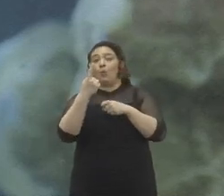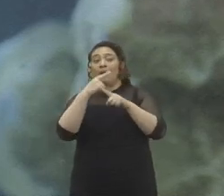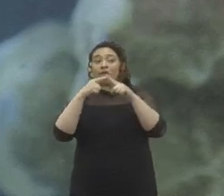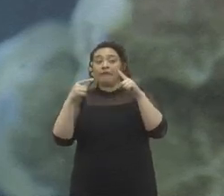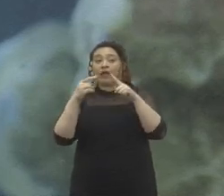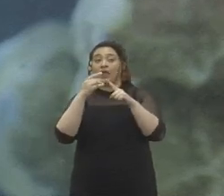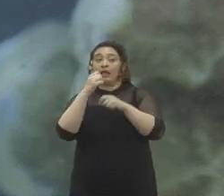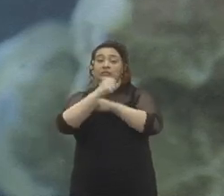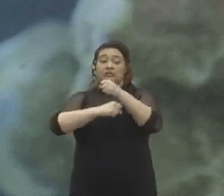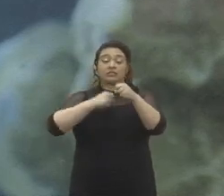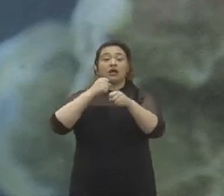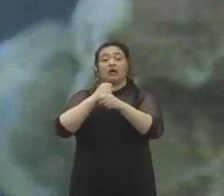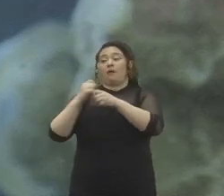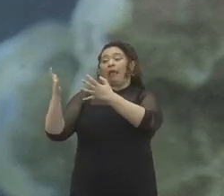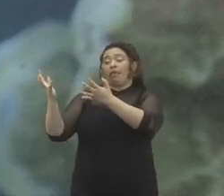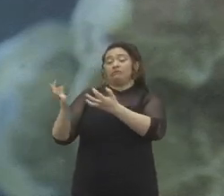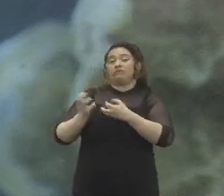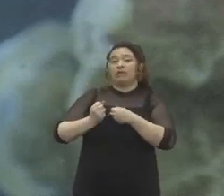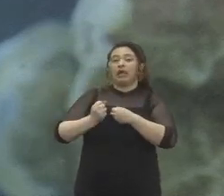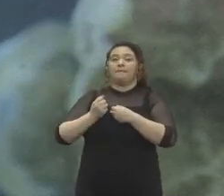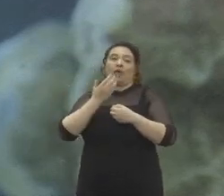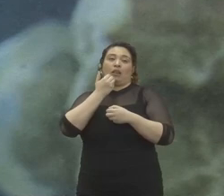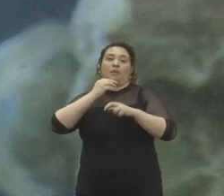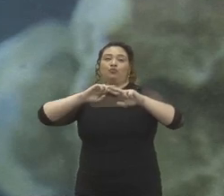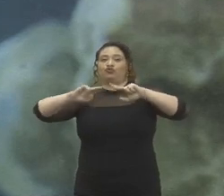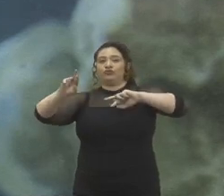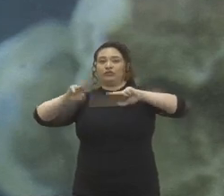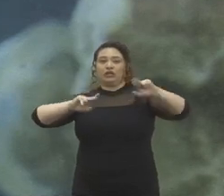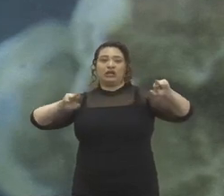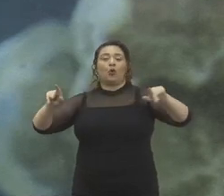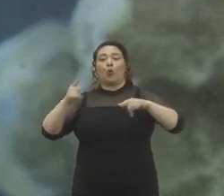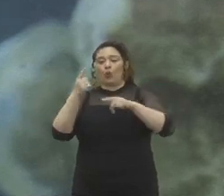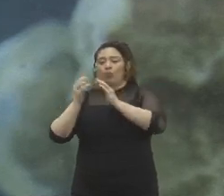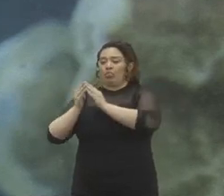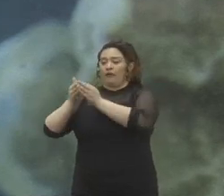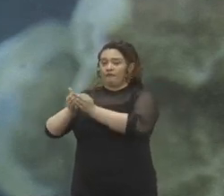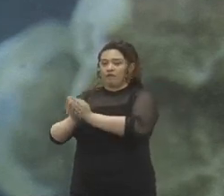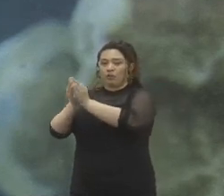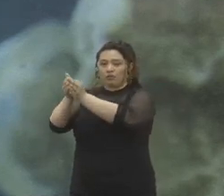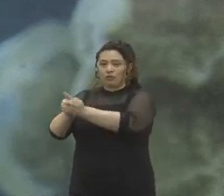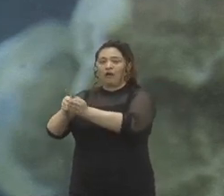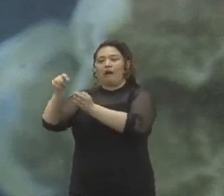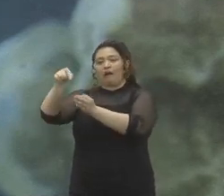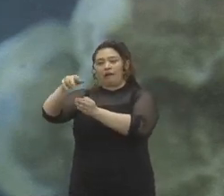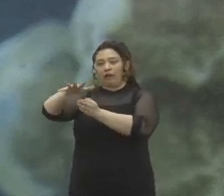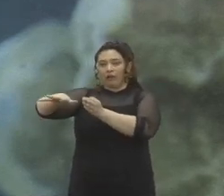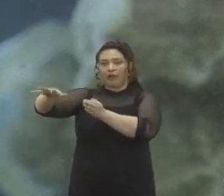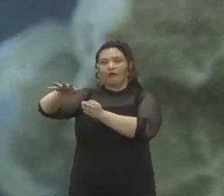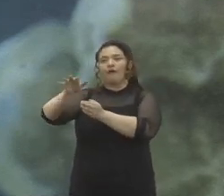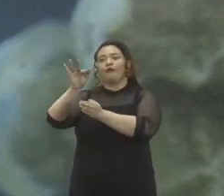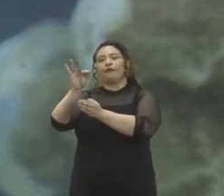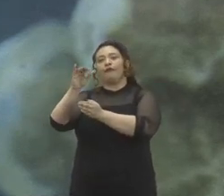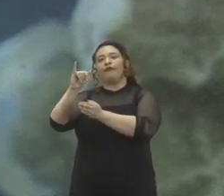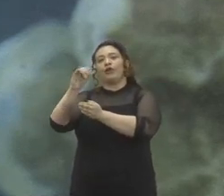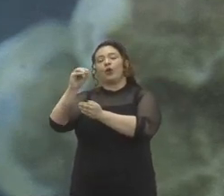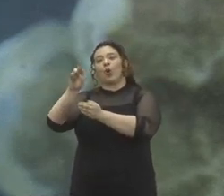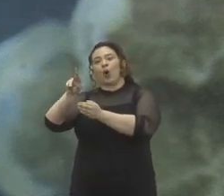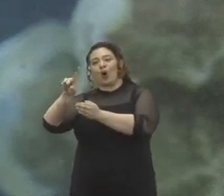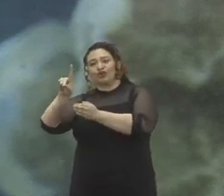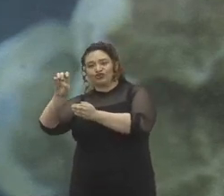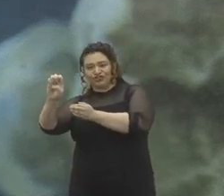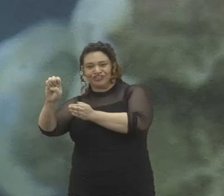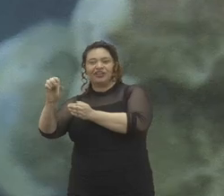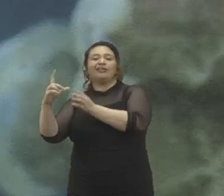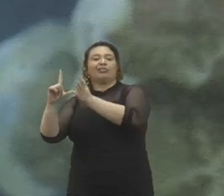o navio consegue chegar entrar no fiord que aí descongela tudo o navio consegue Navegar vai até ali entrega e vai embora né então